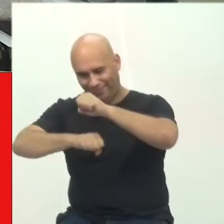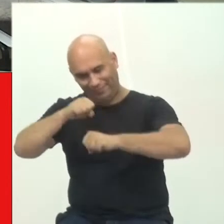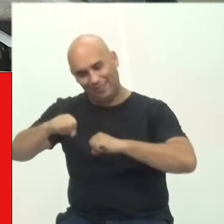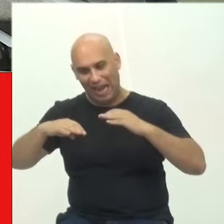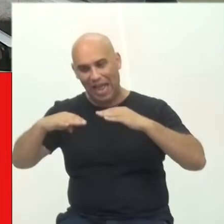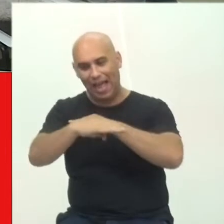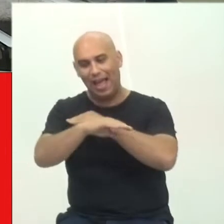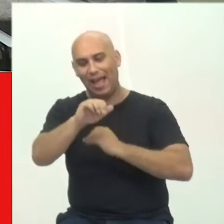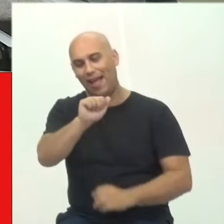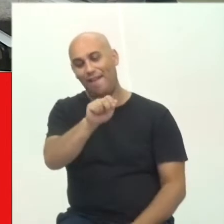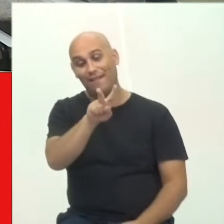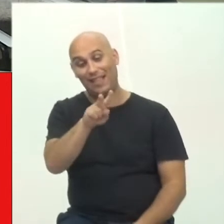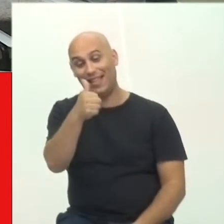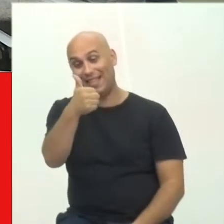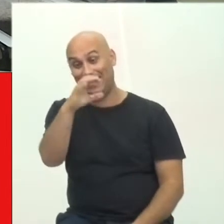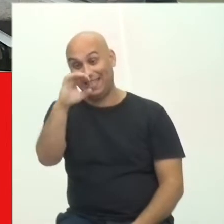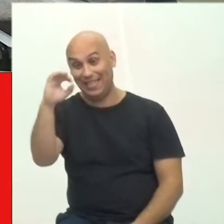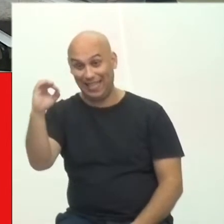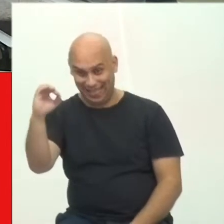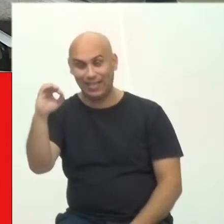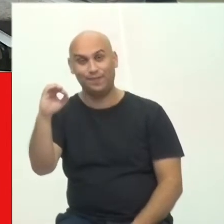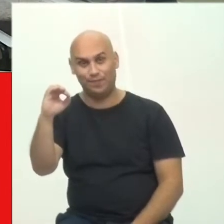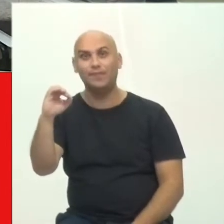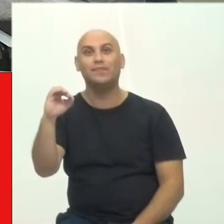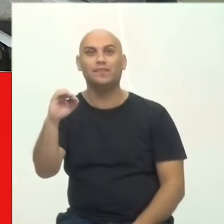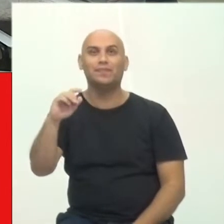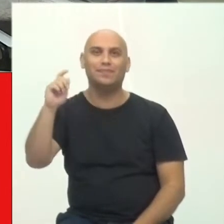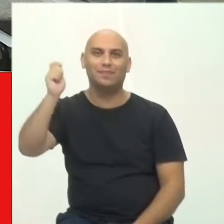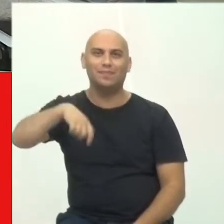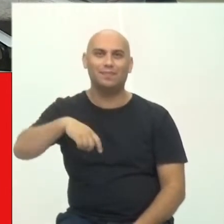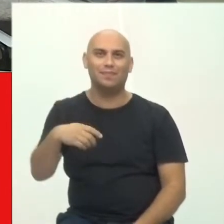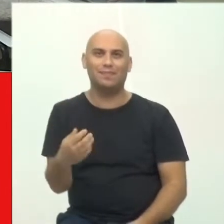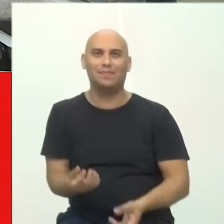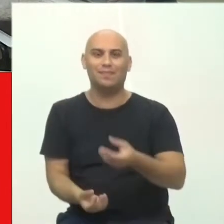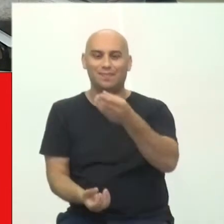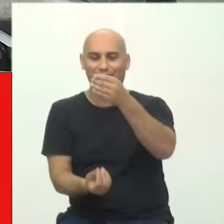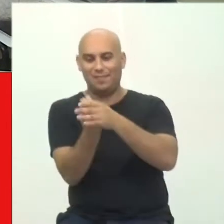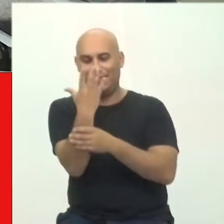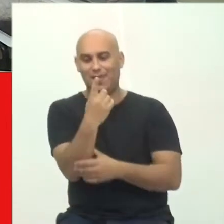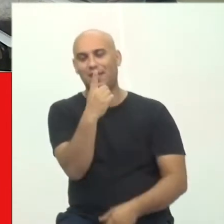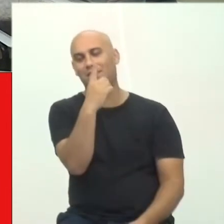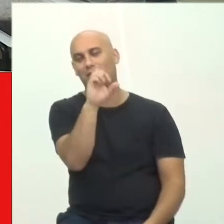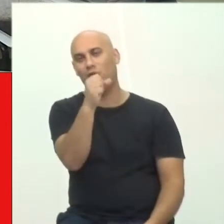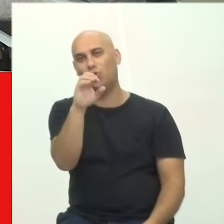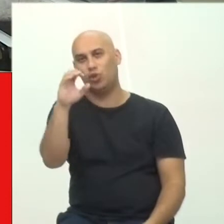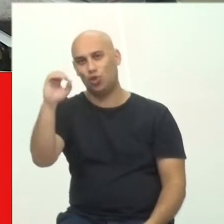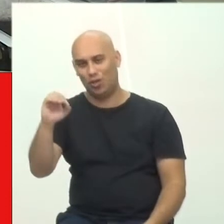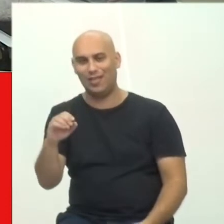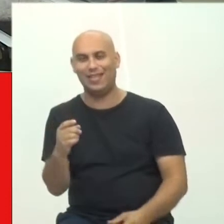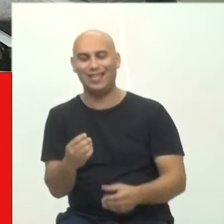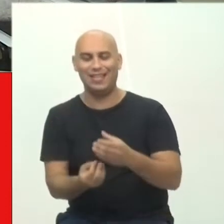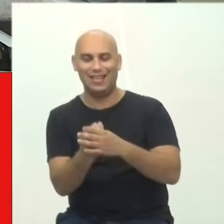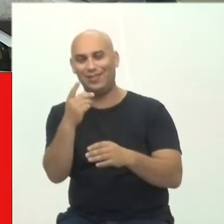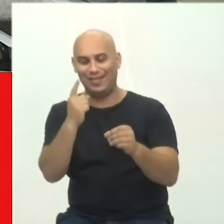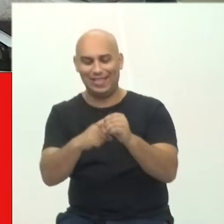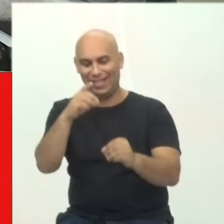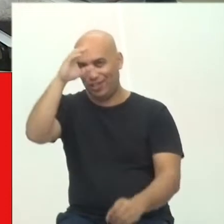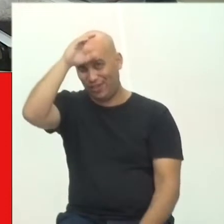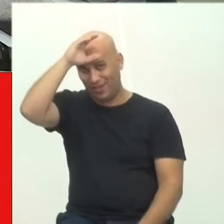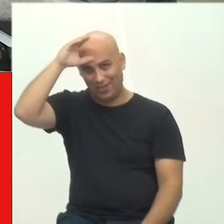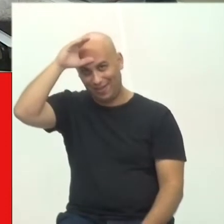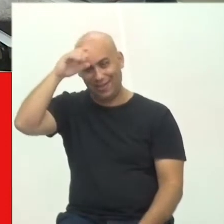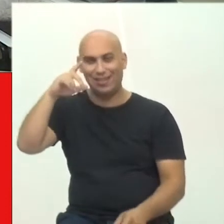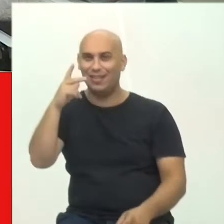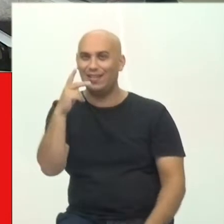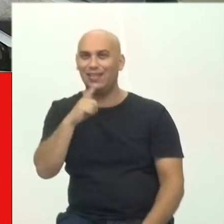já que é evidente, né? Desde a fundação da nossa cidade, a gente tem uma